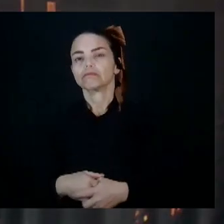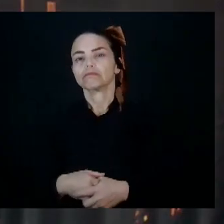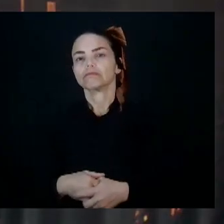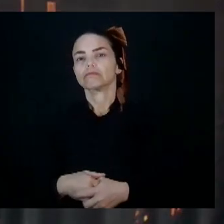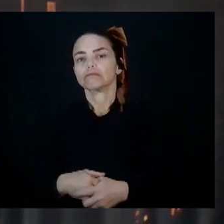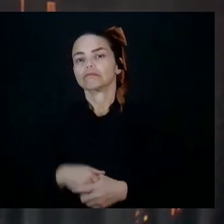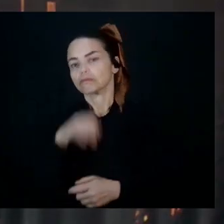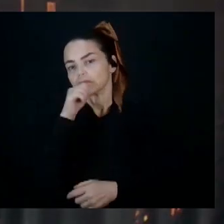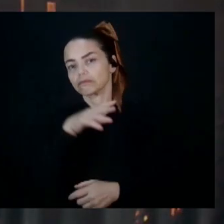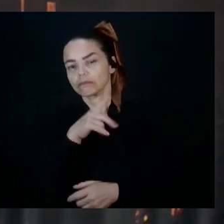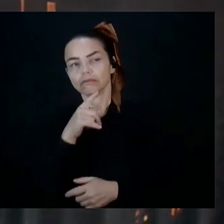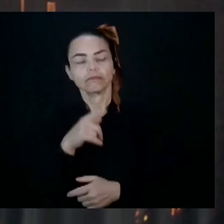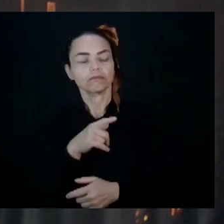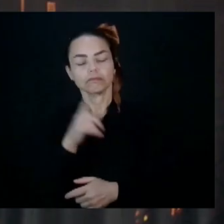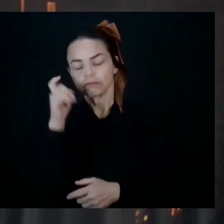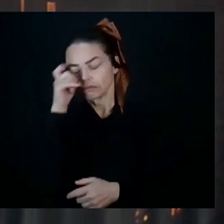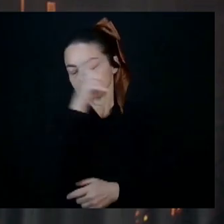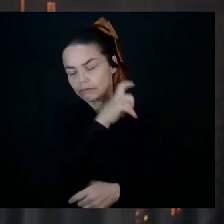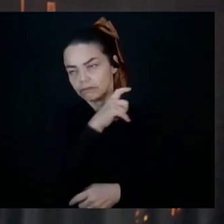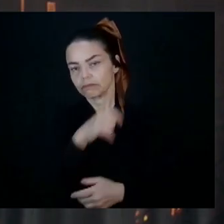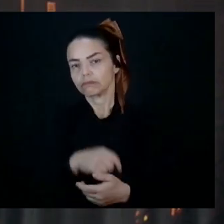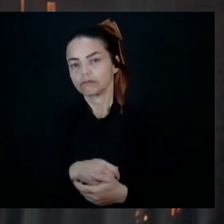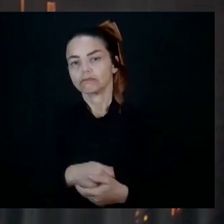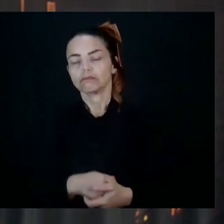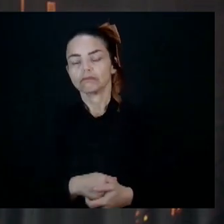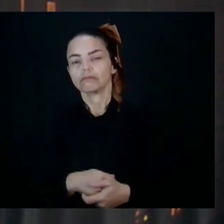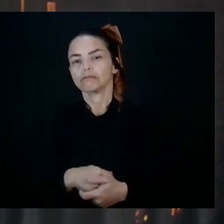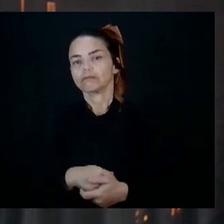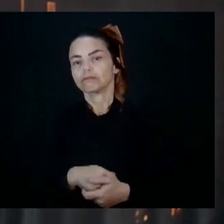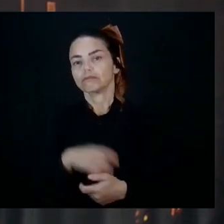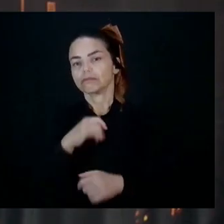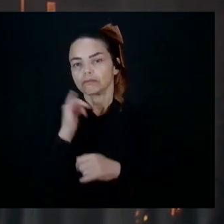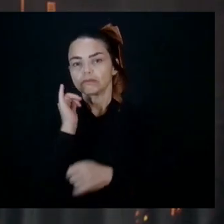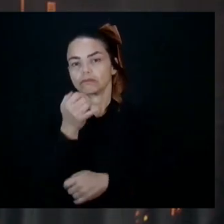das dificuldades, Rubia, eu ia até mencionar isso durante a